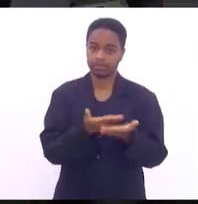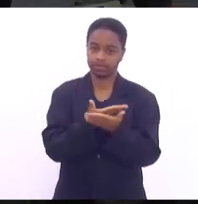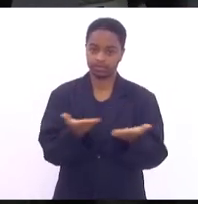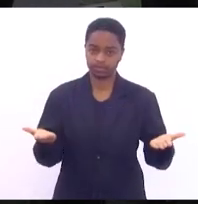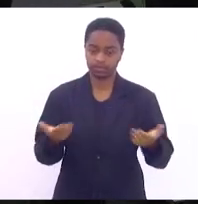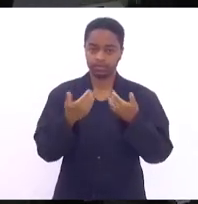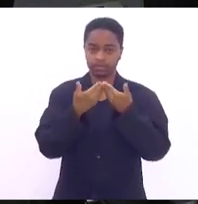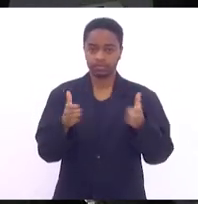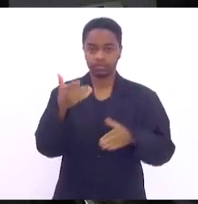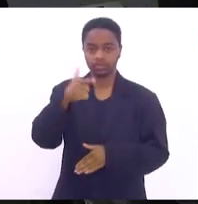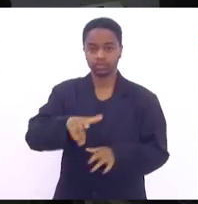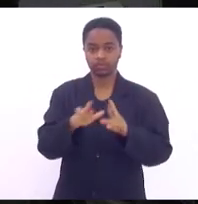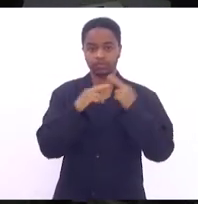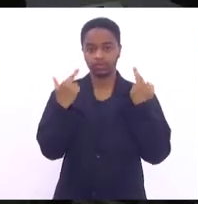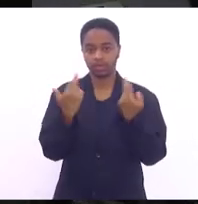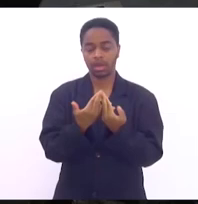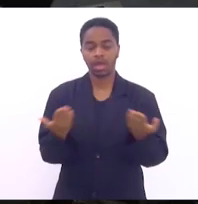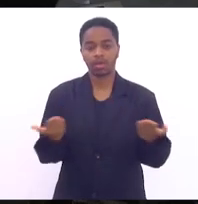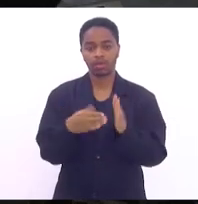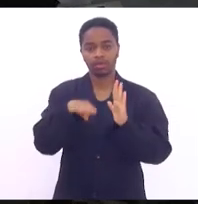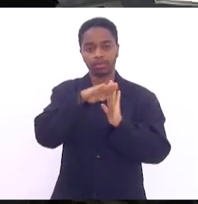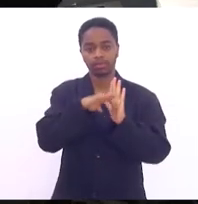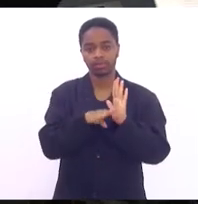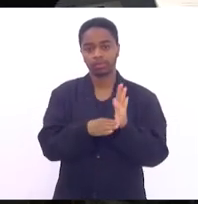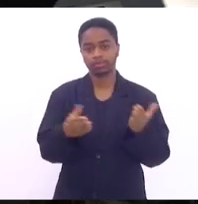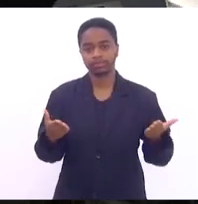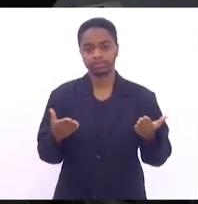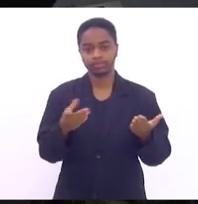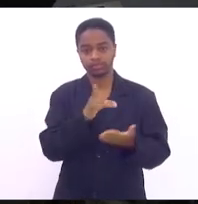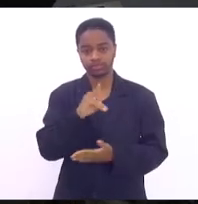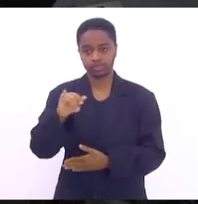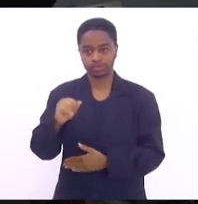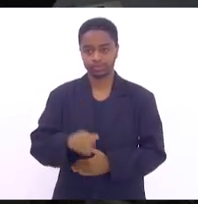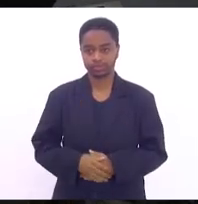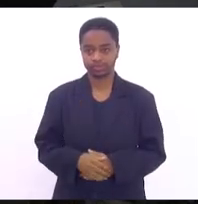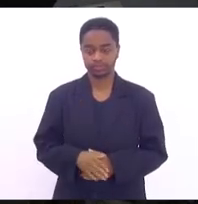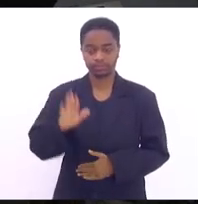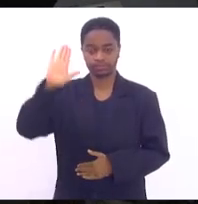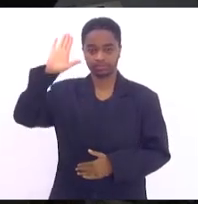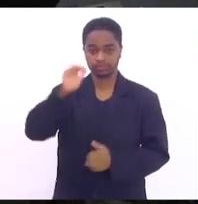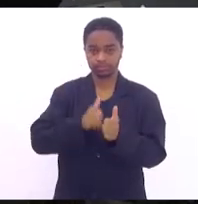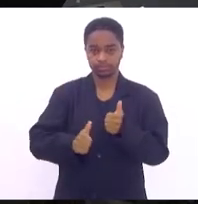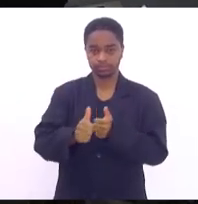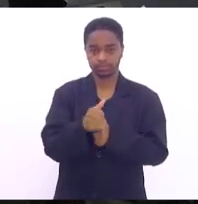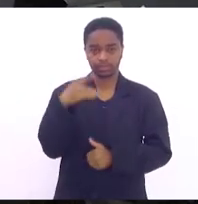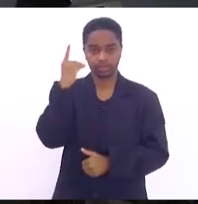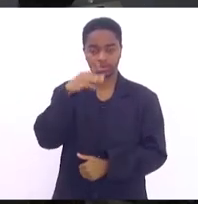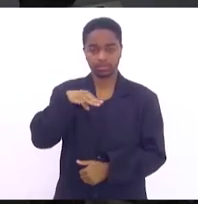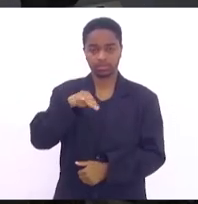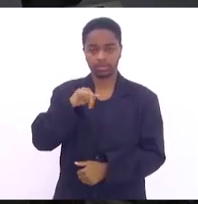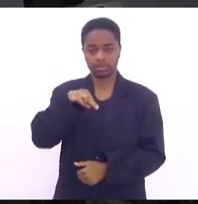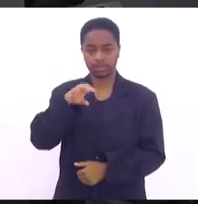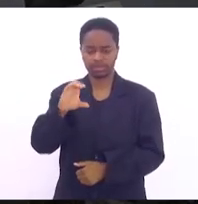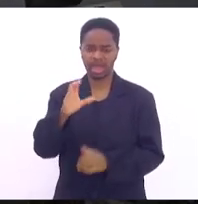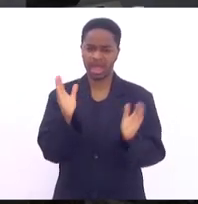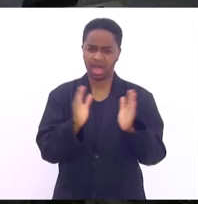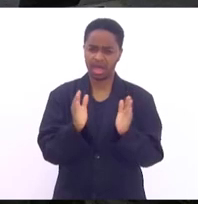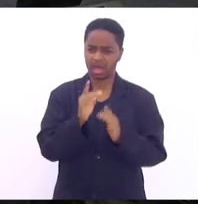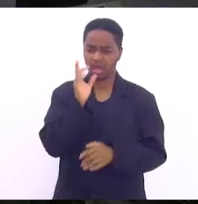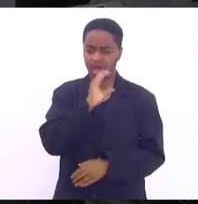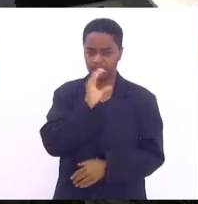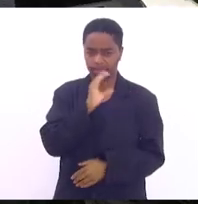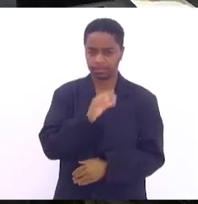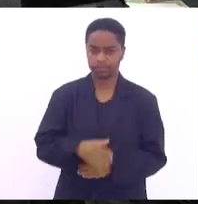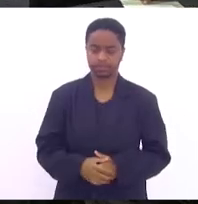Está reaberta a sessão. Passa-se a ordem do dia. Pela ordem, presidente. Deputado Mink. É curto.